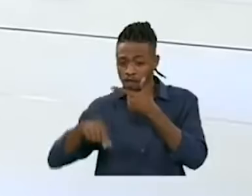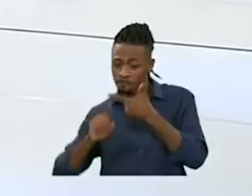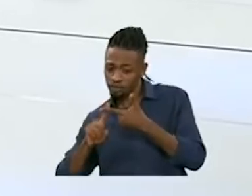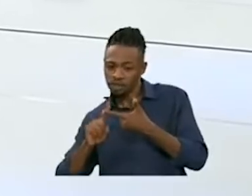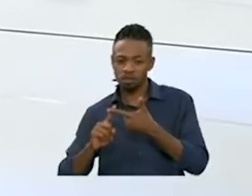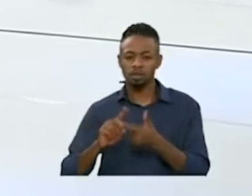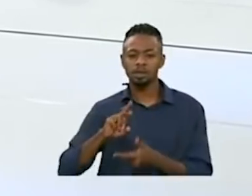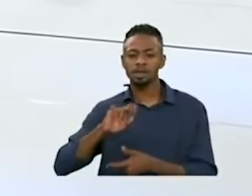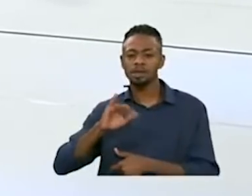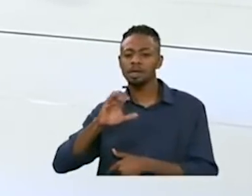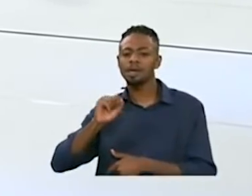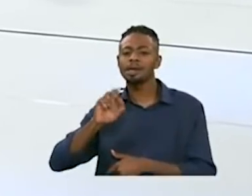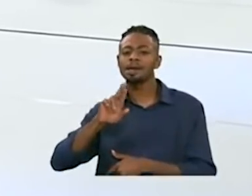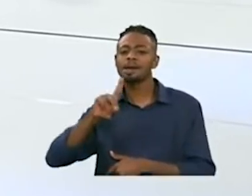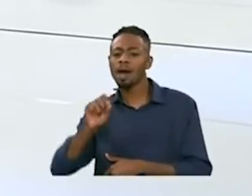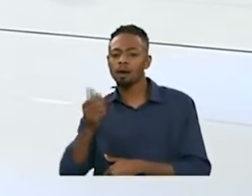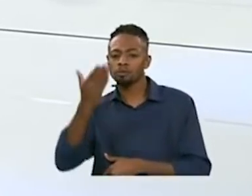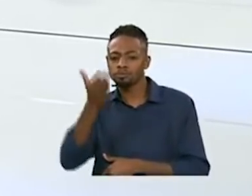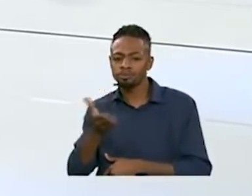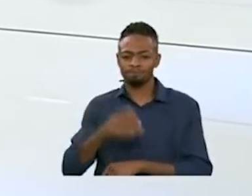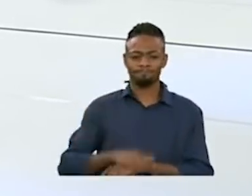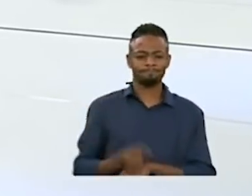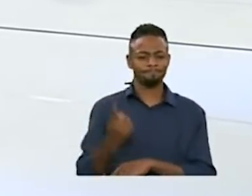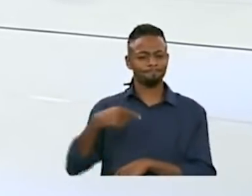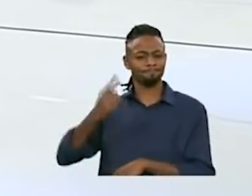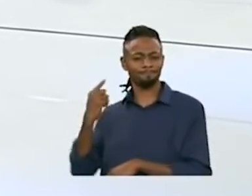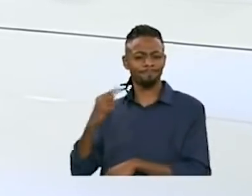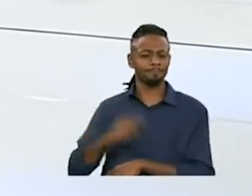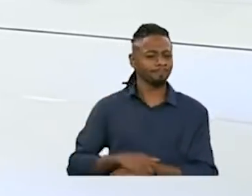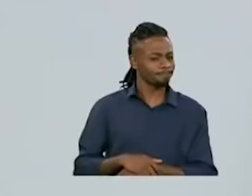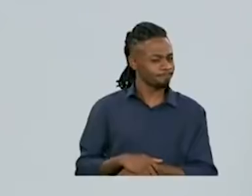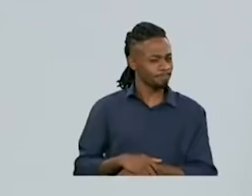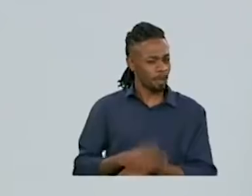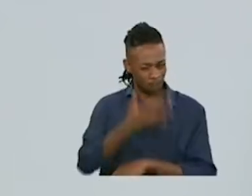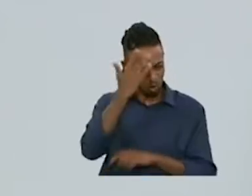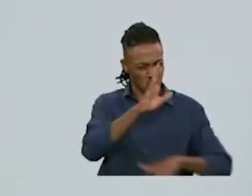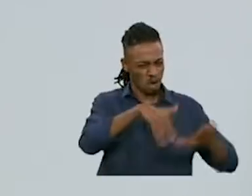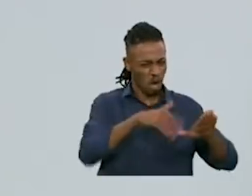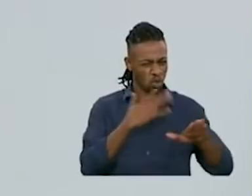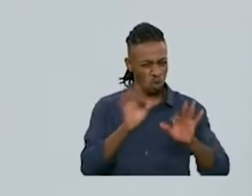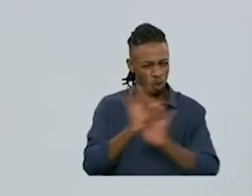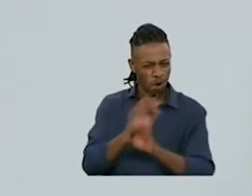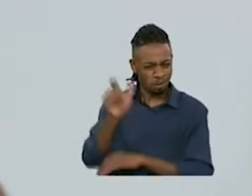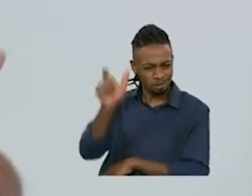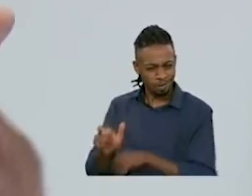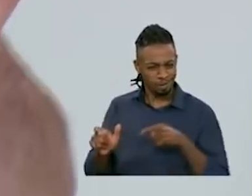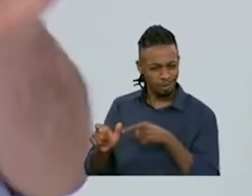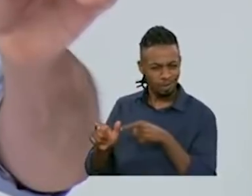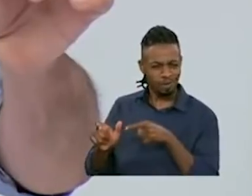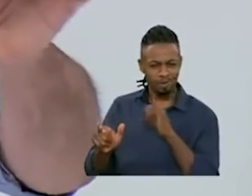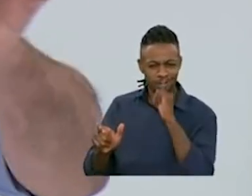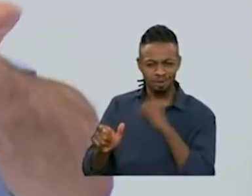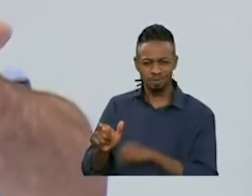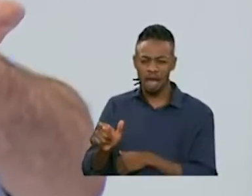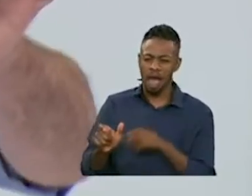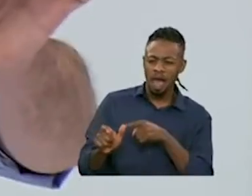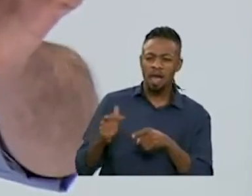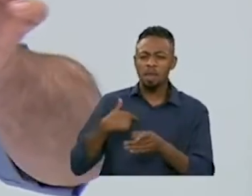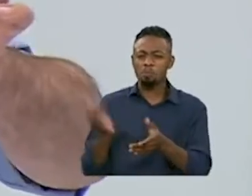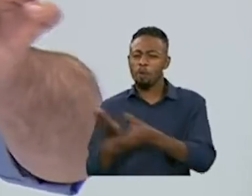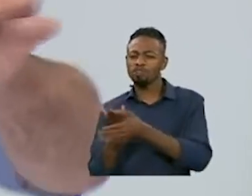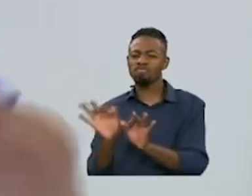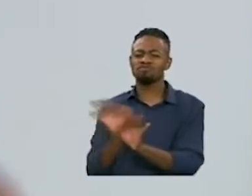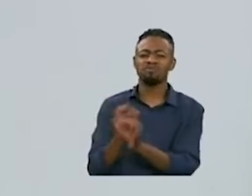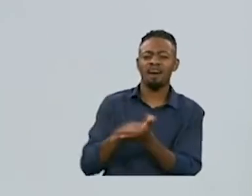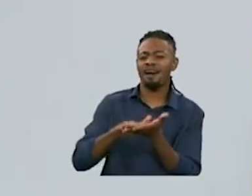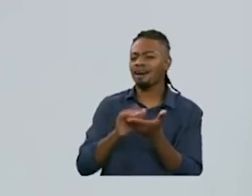prefeito, né? O Ricardo Nunes, muita gente talvez não o conheça, mas ele, apesar de você dizer, ele não responde nenhum processo, eu já